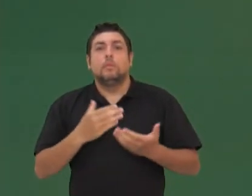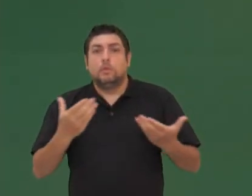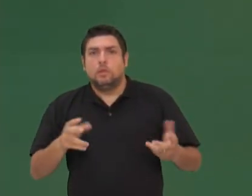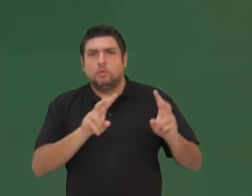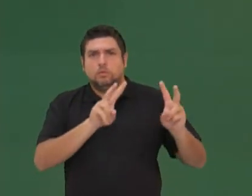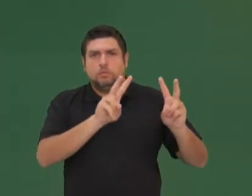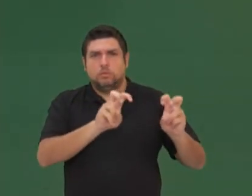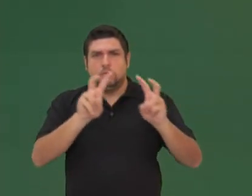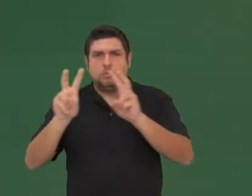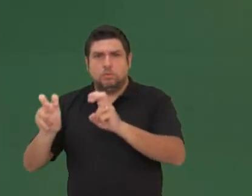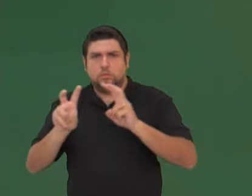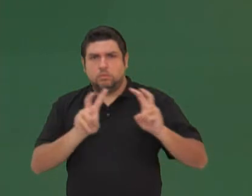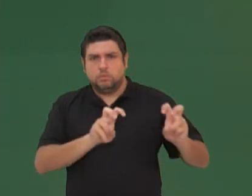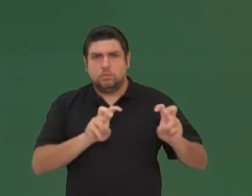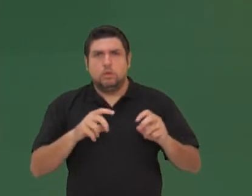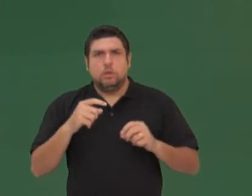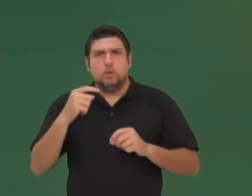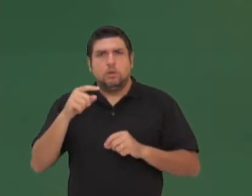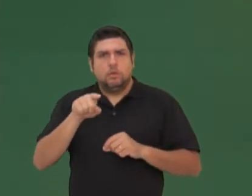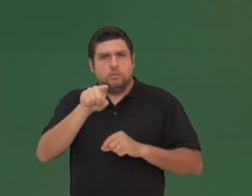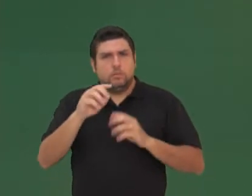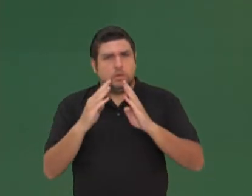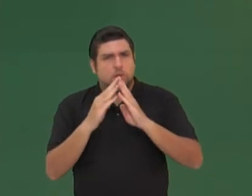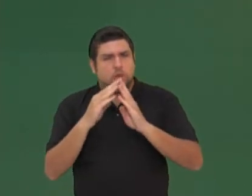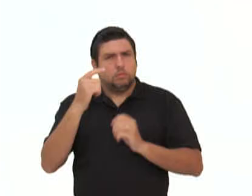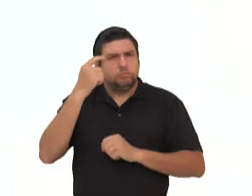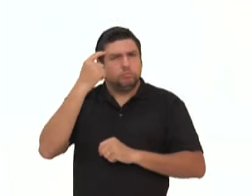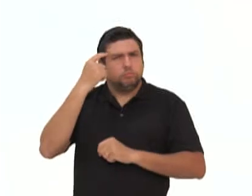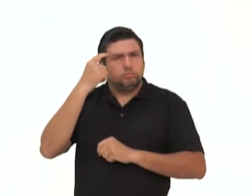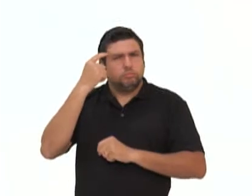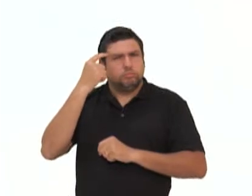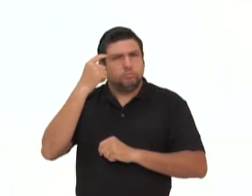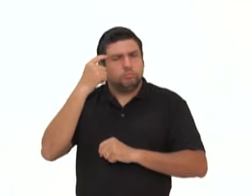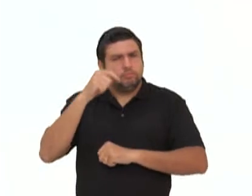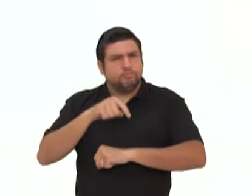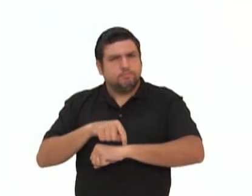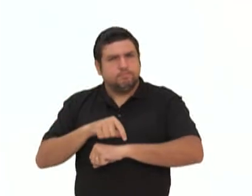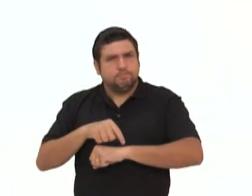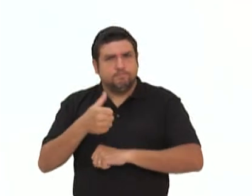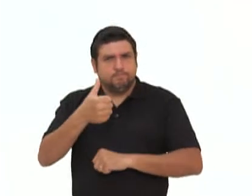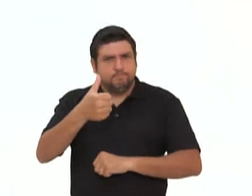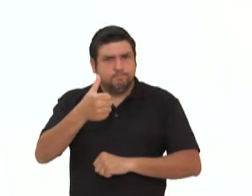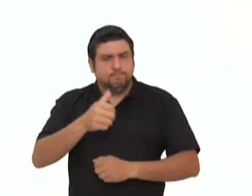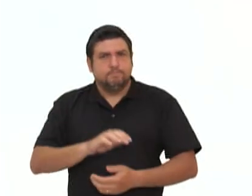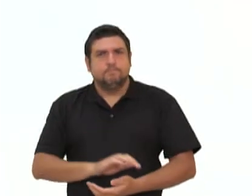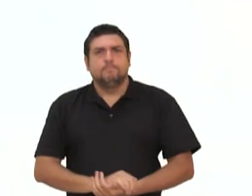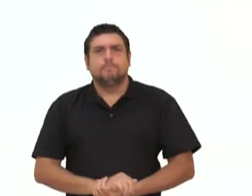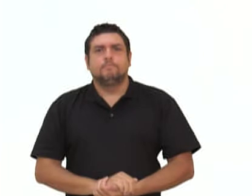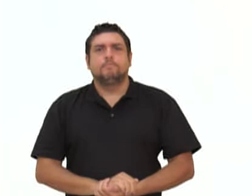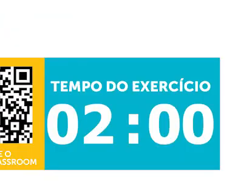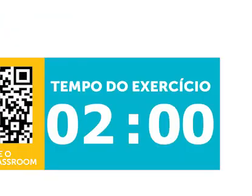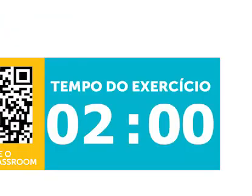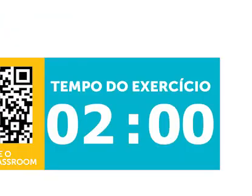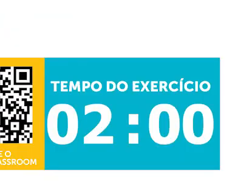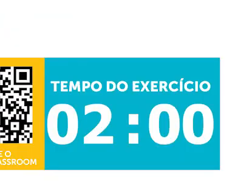que pensar, é preciso pensar em casa. Um tempo para que hagáis isso, sim?